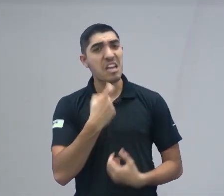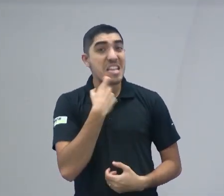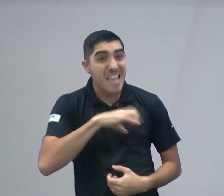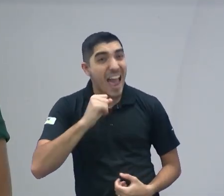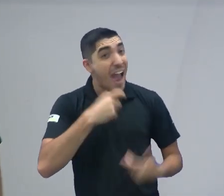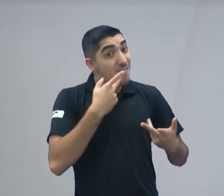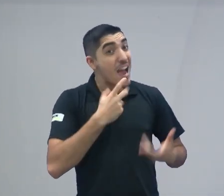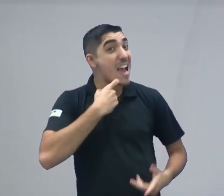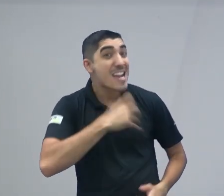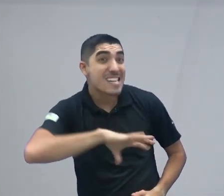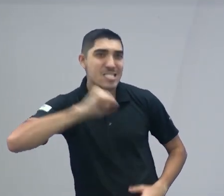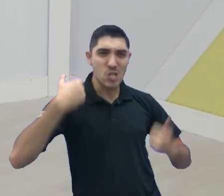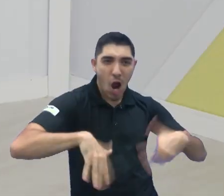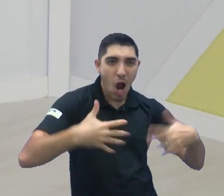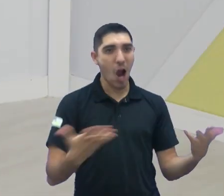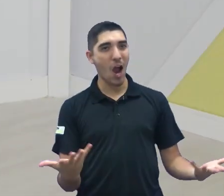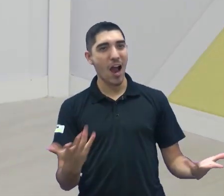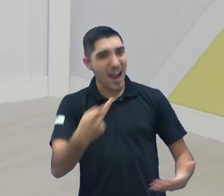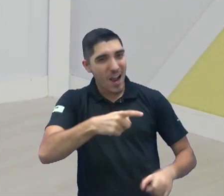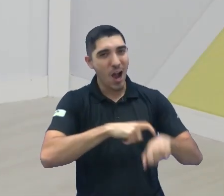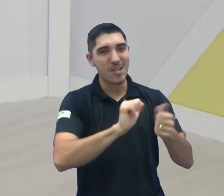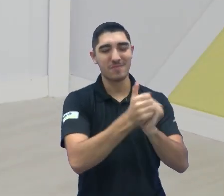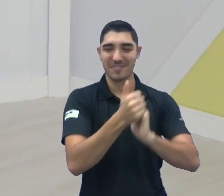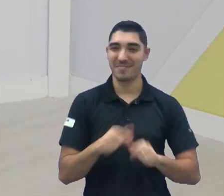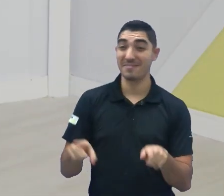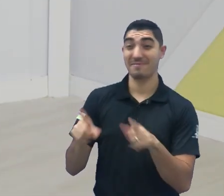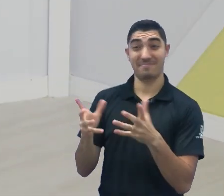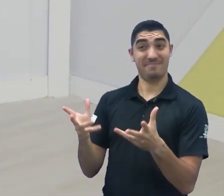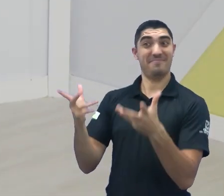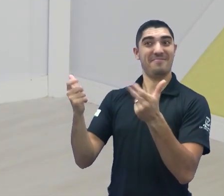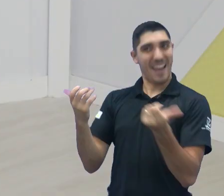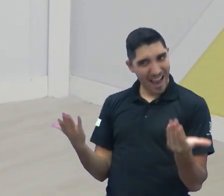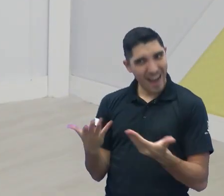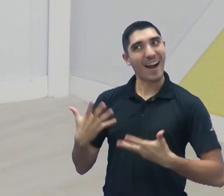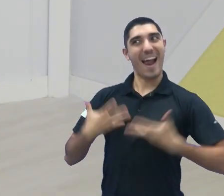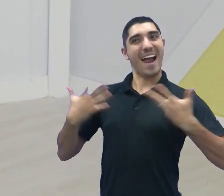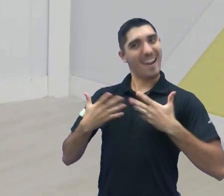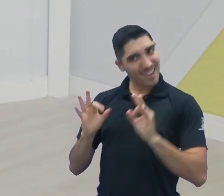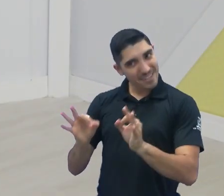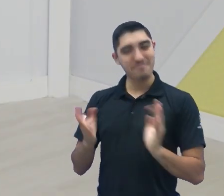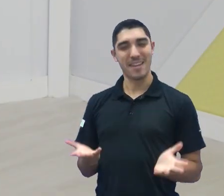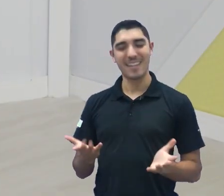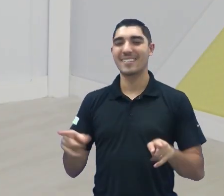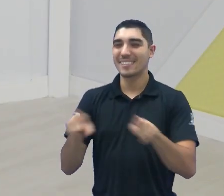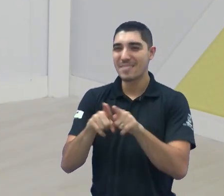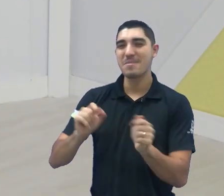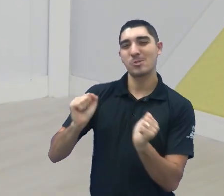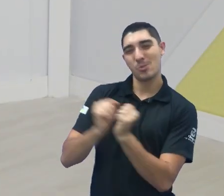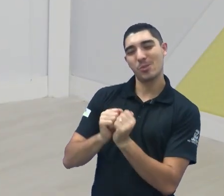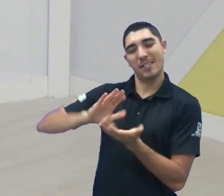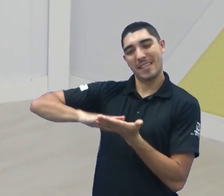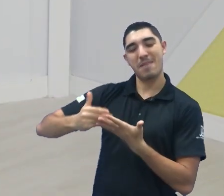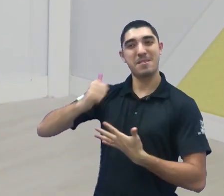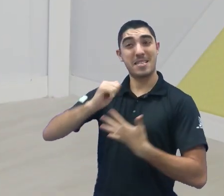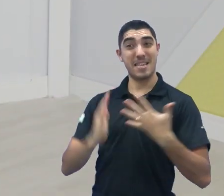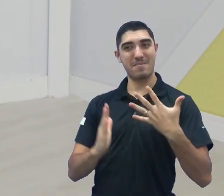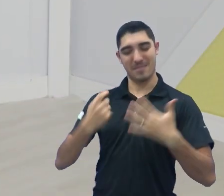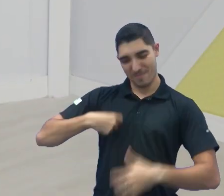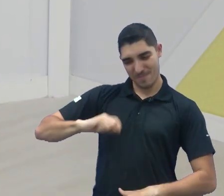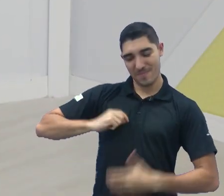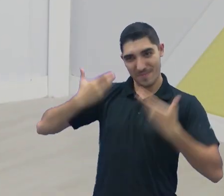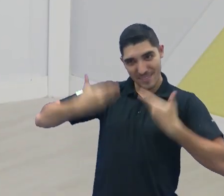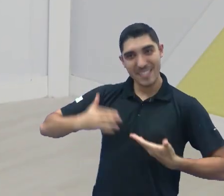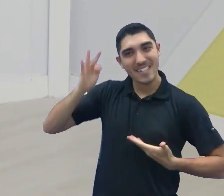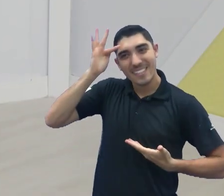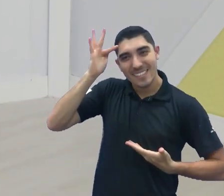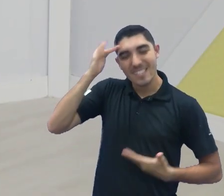Vieira! Sexta-feira na Hora do Esporte. Que beleza! E aqui, agora sim, agora gostei. E aqui com a gente também o nosso intérprete de Libras, o nosso querido Luiz Fernando,